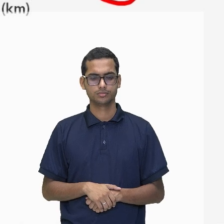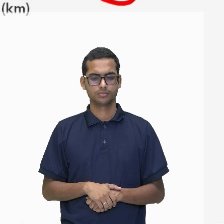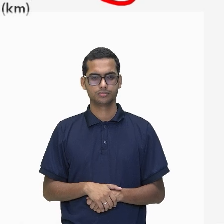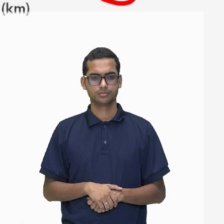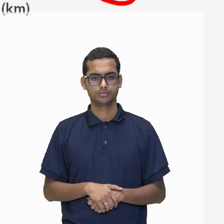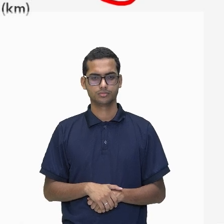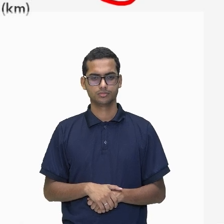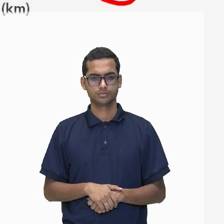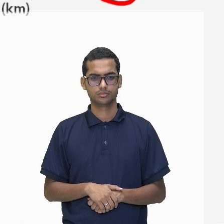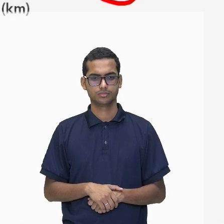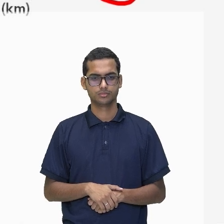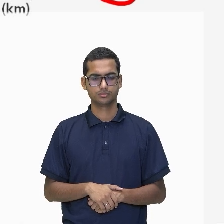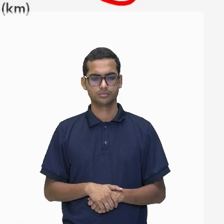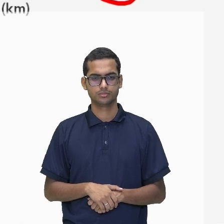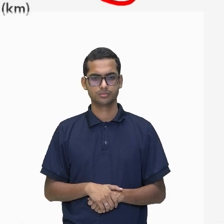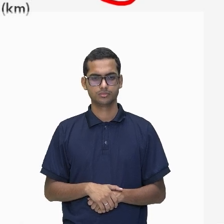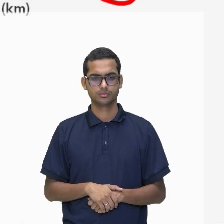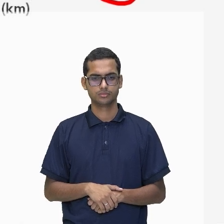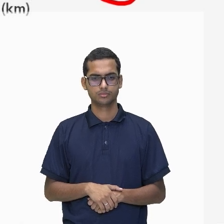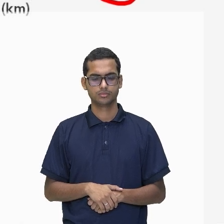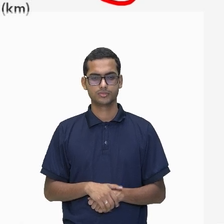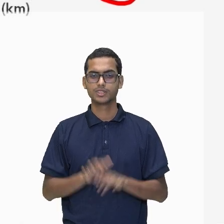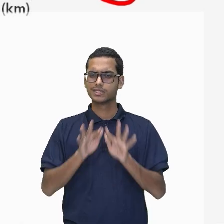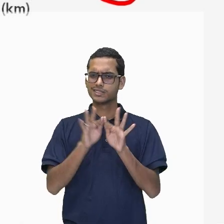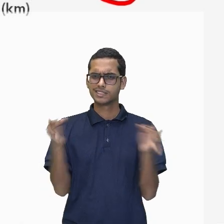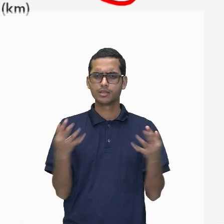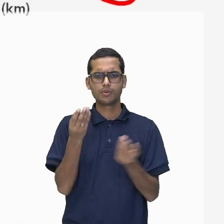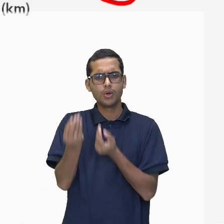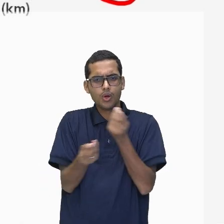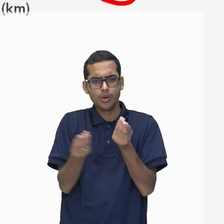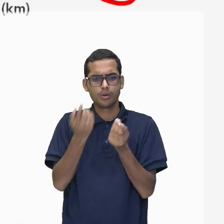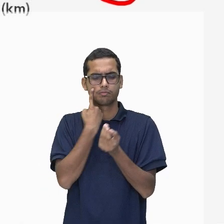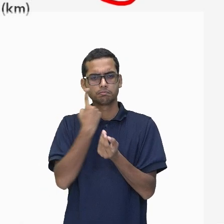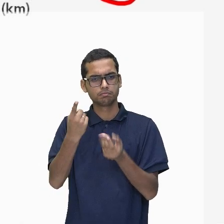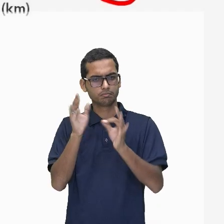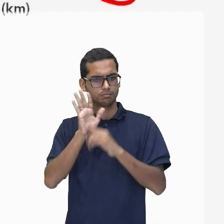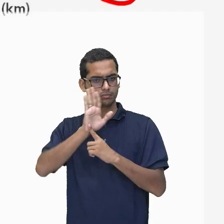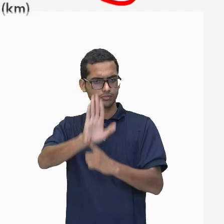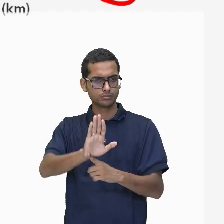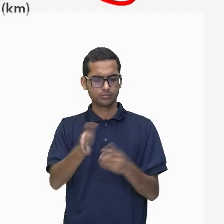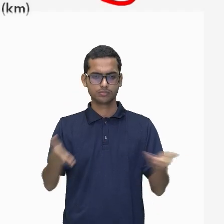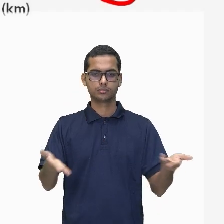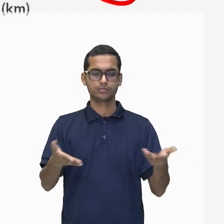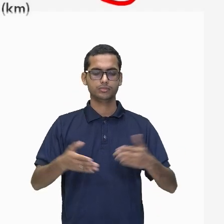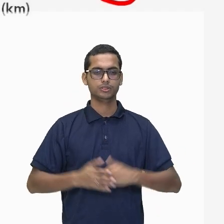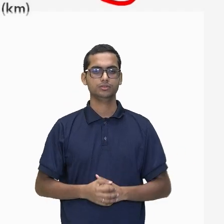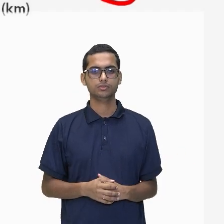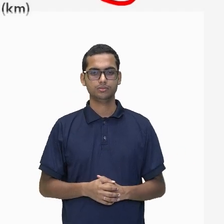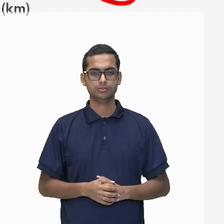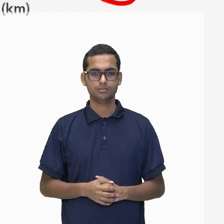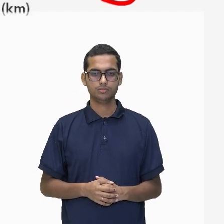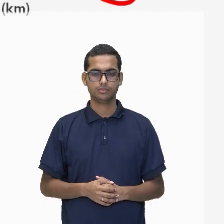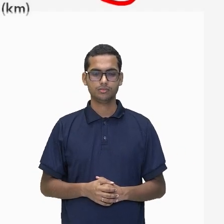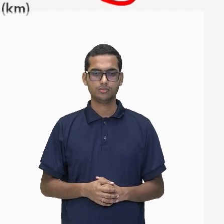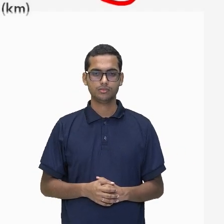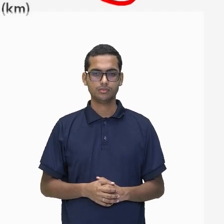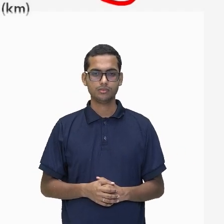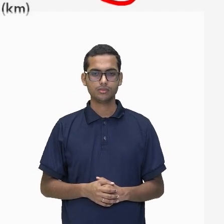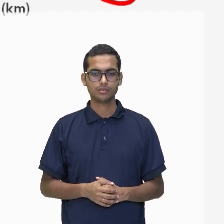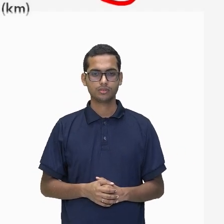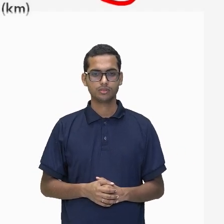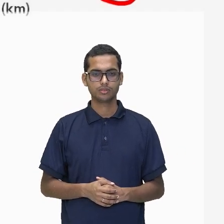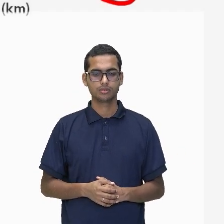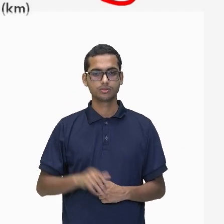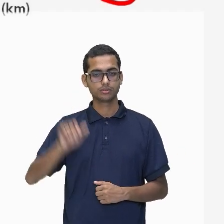Simplifica isso por 50, não é? Como que vai ficar, então? Nós teremos que o A vai ser